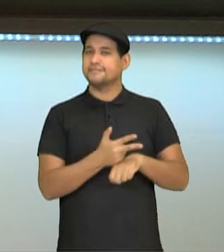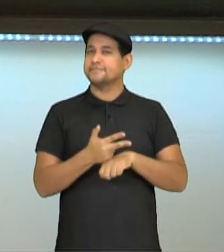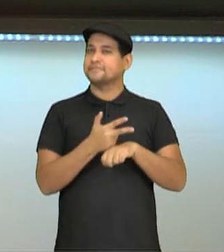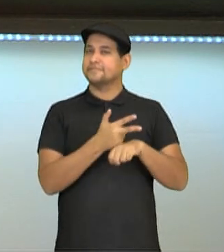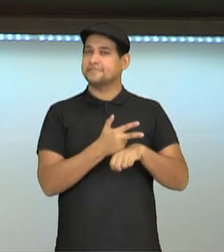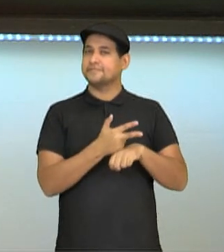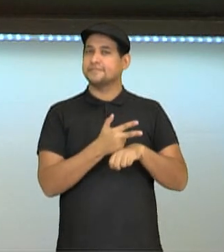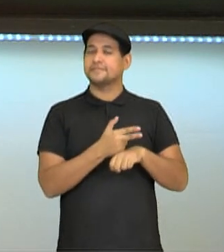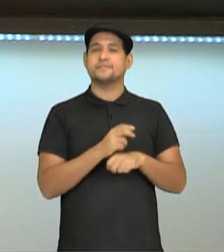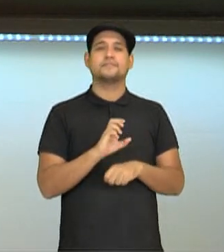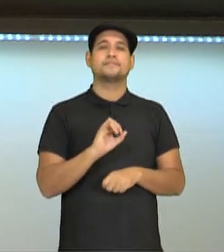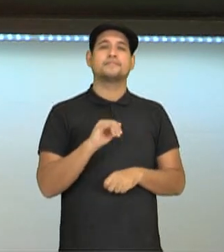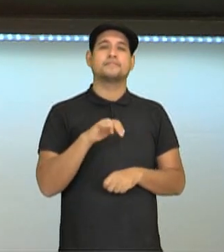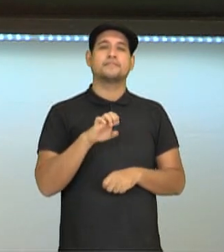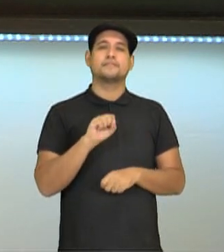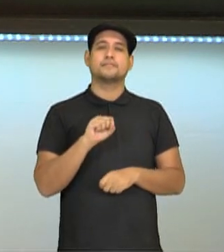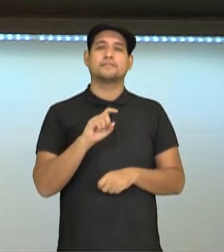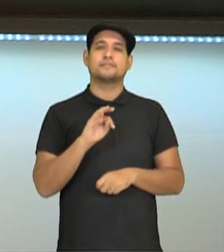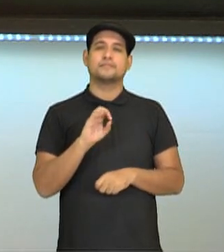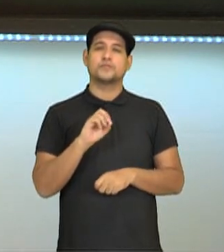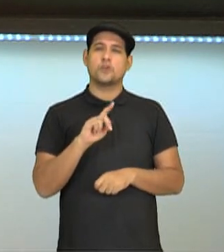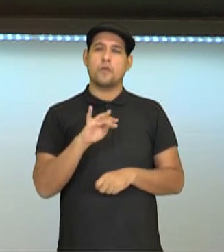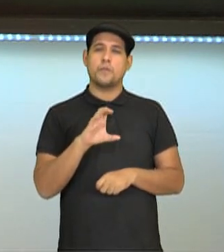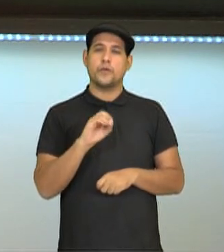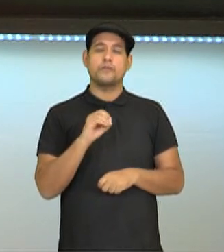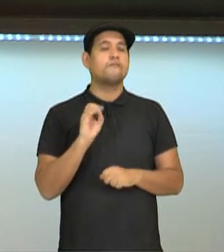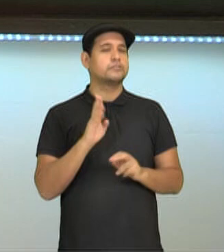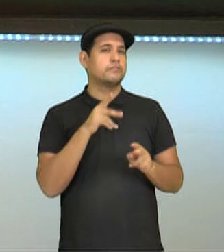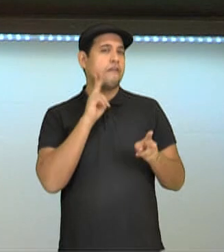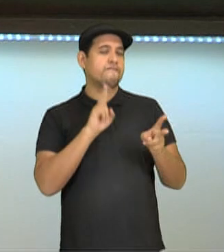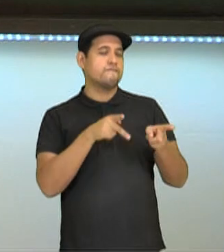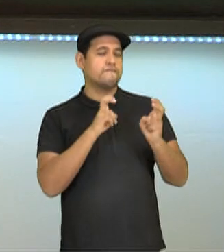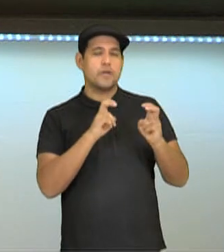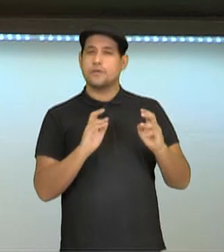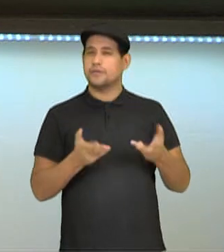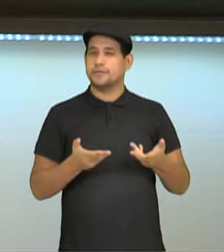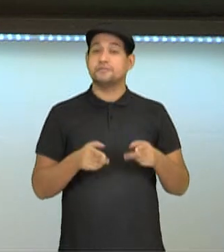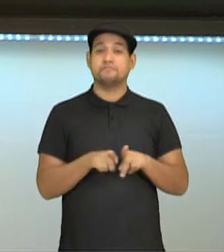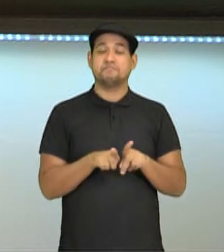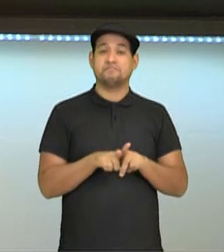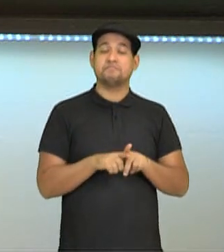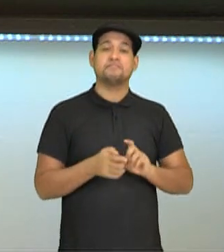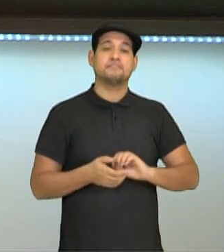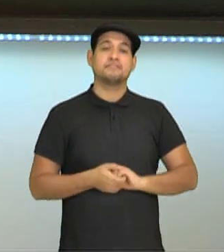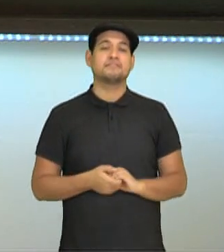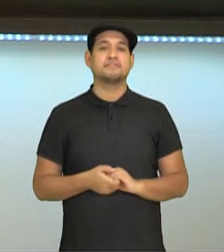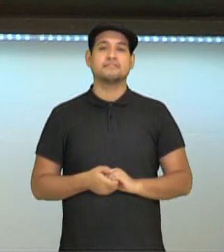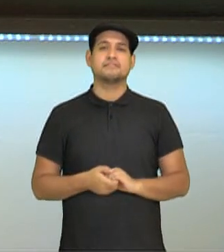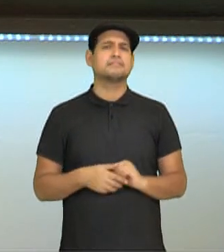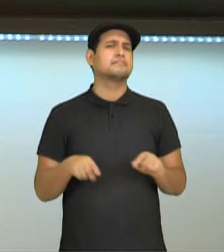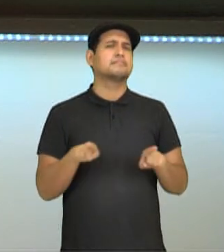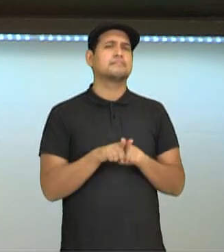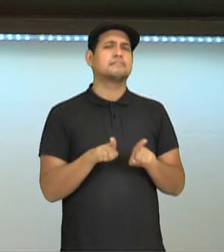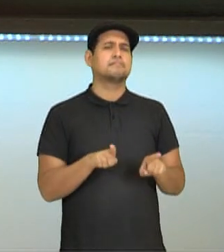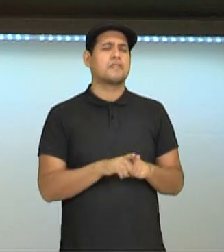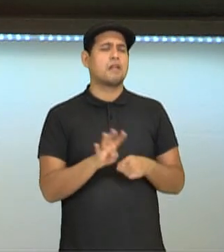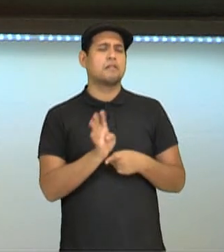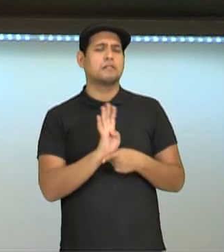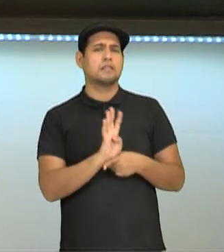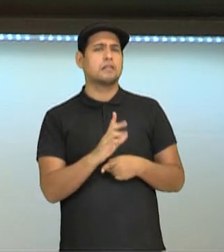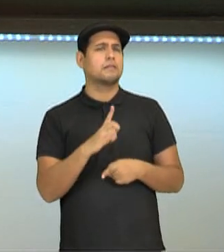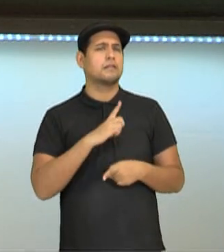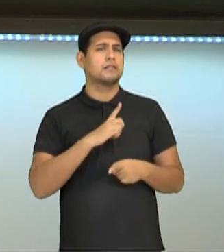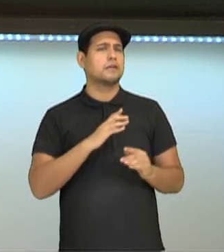cinetoscópio, né, que você acabou de ver, tá? e o cinema que nós